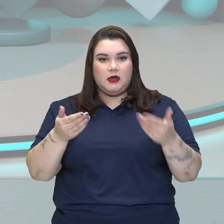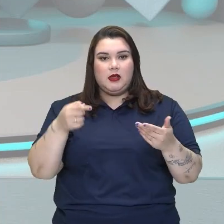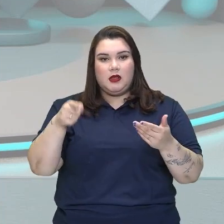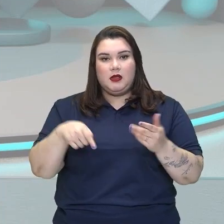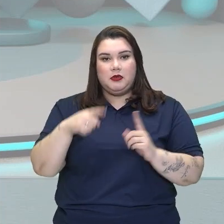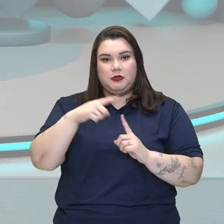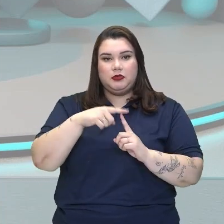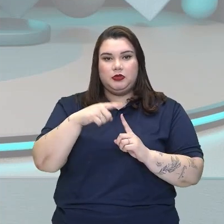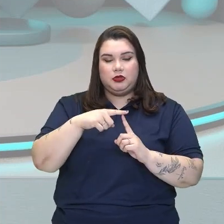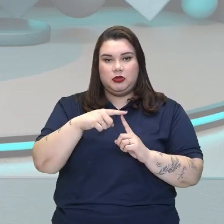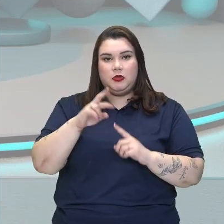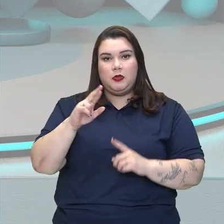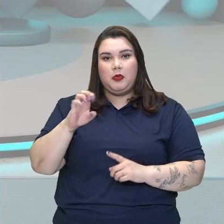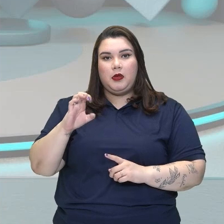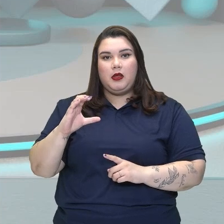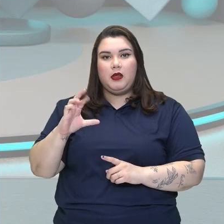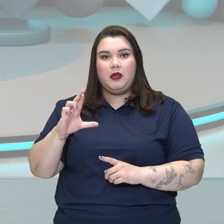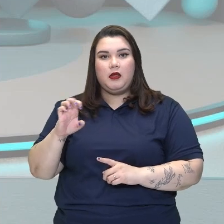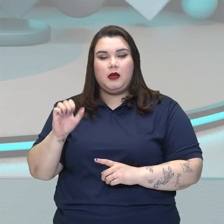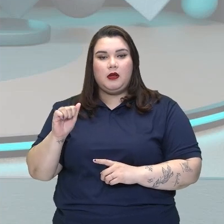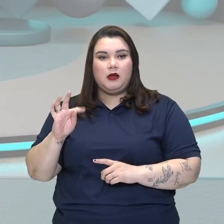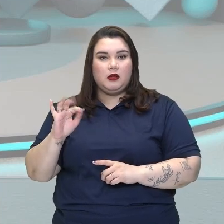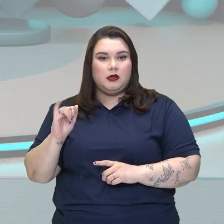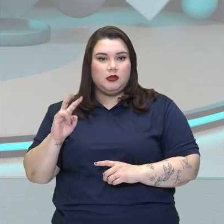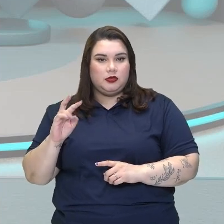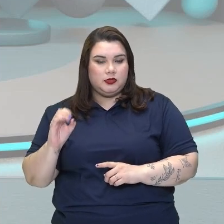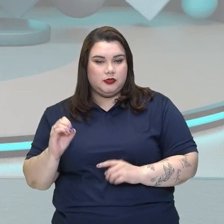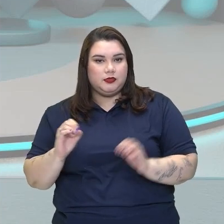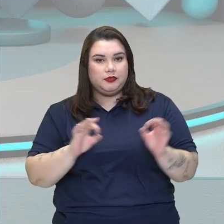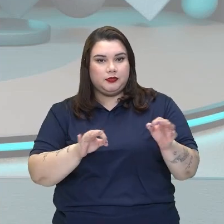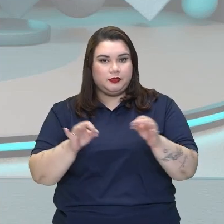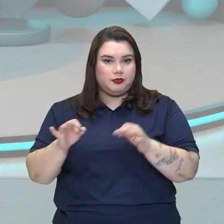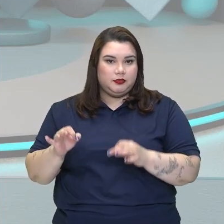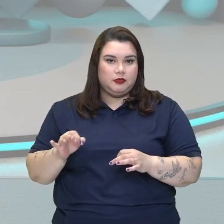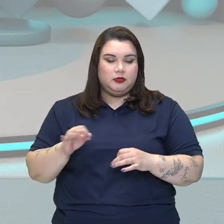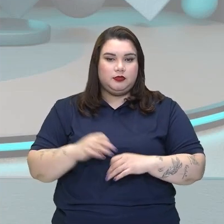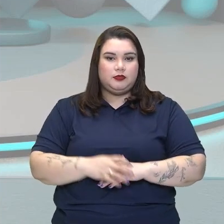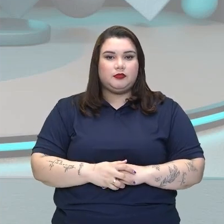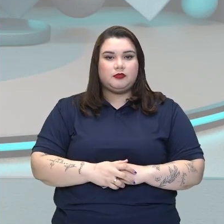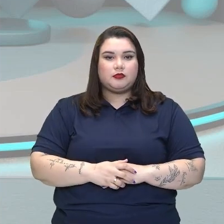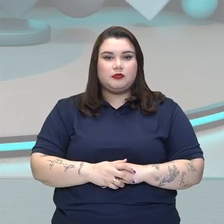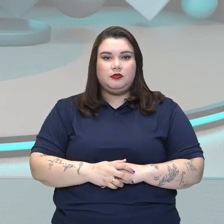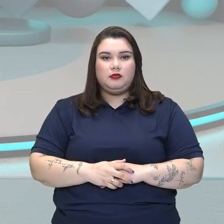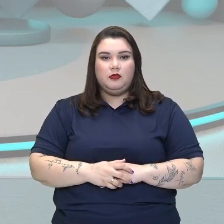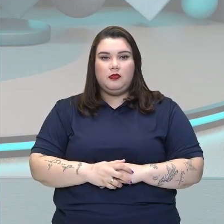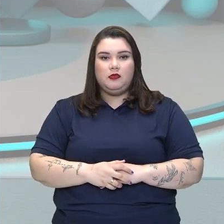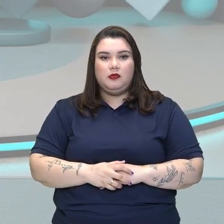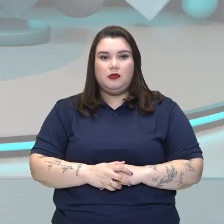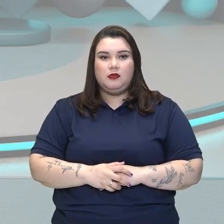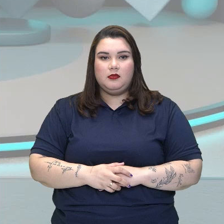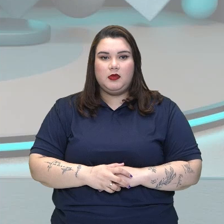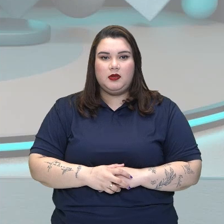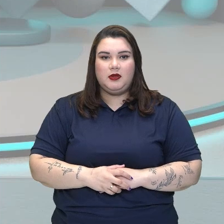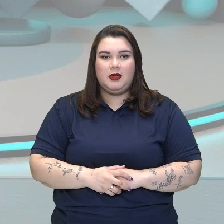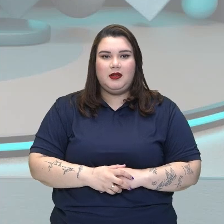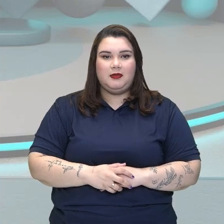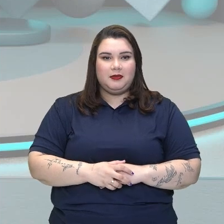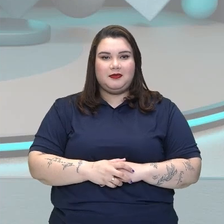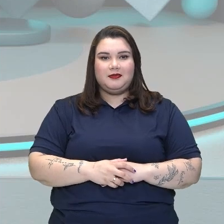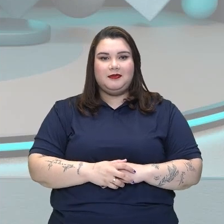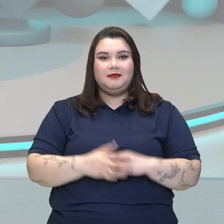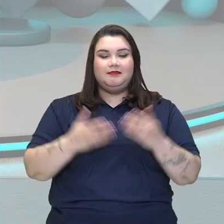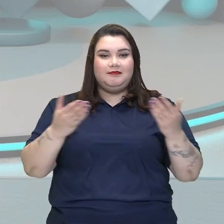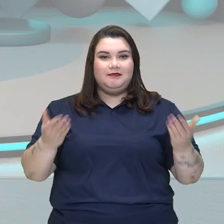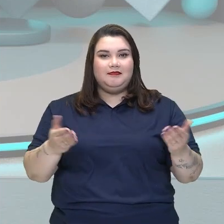arvorismo recreativo, tá? É uma modalidade. Você pode ver que, inclusive, tem uma criança aí, mas está com toda